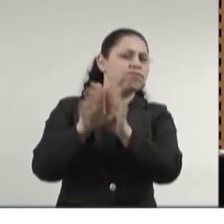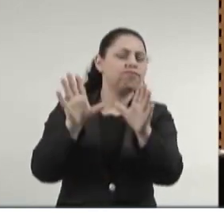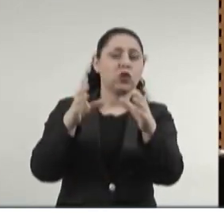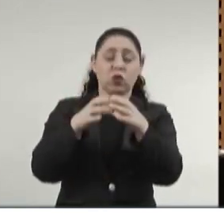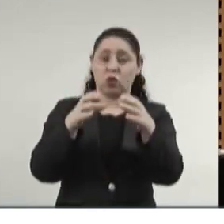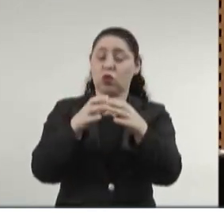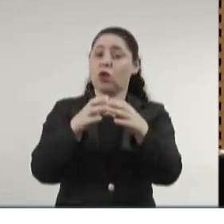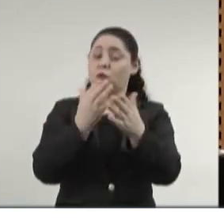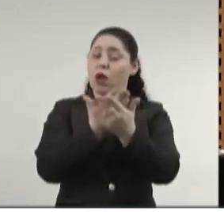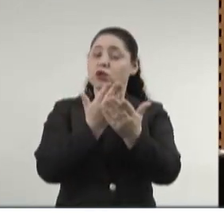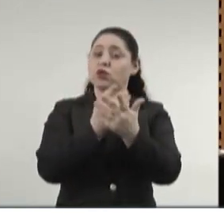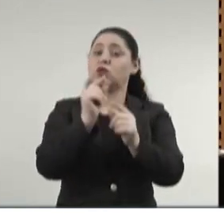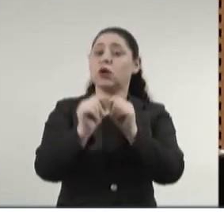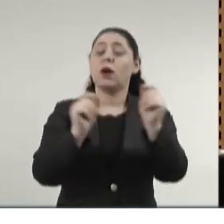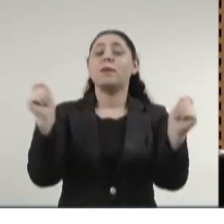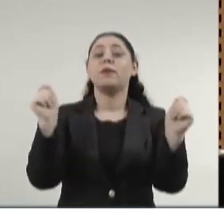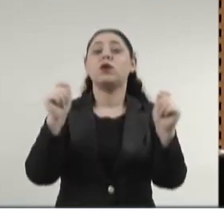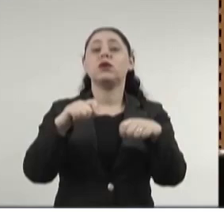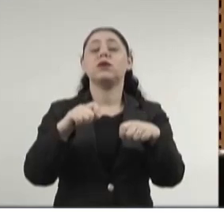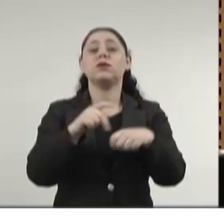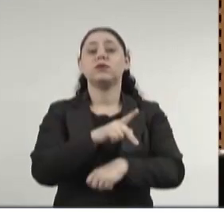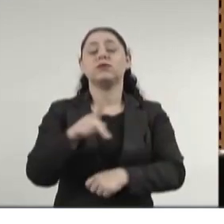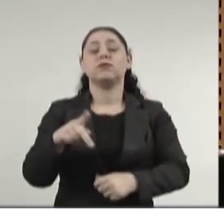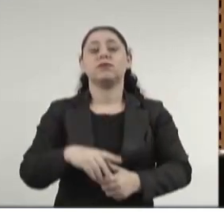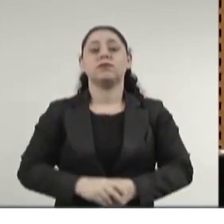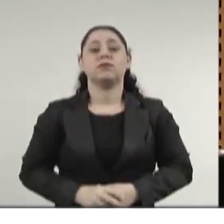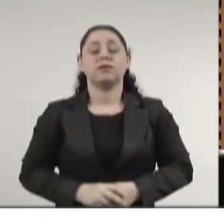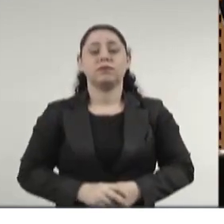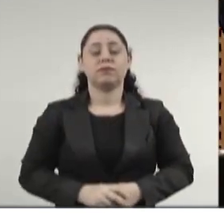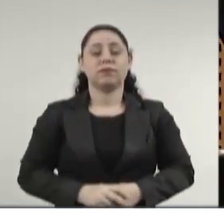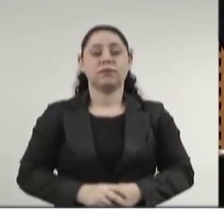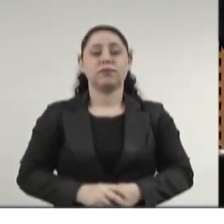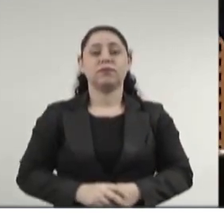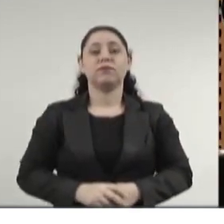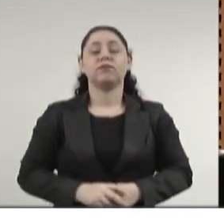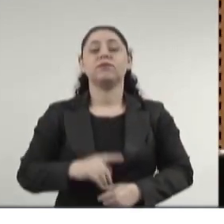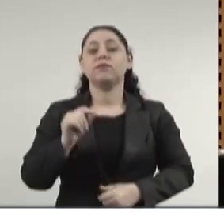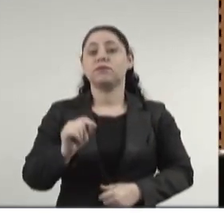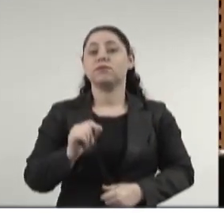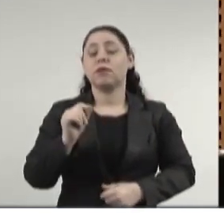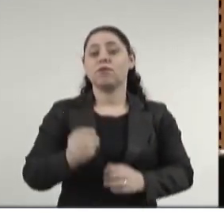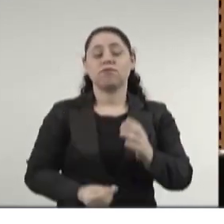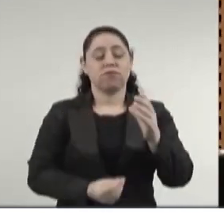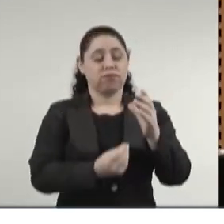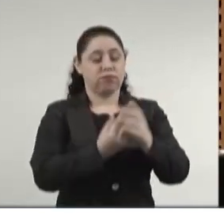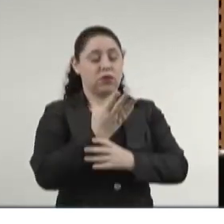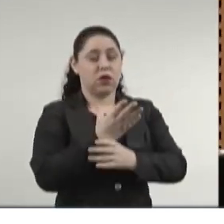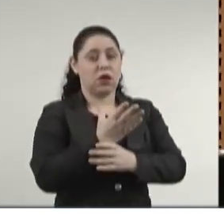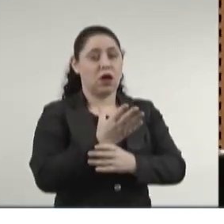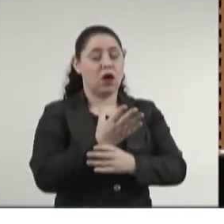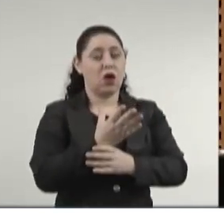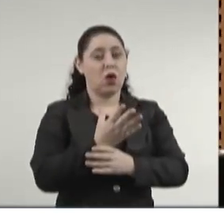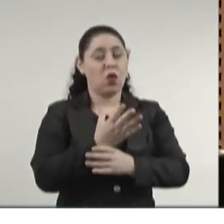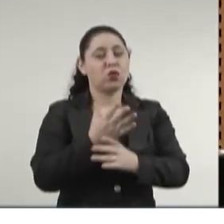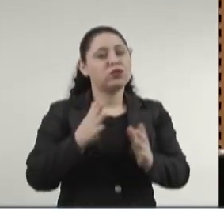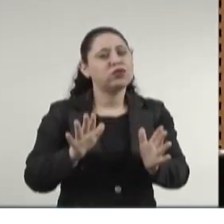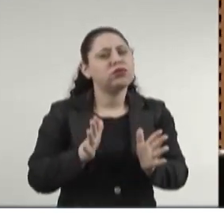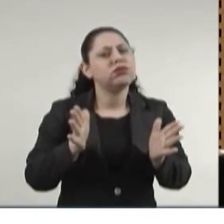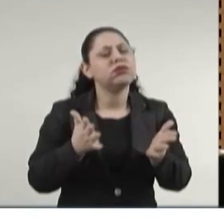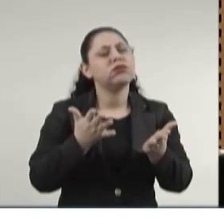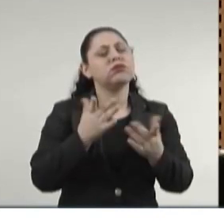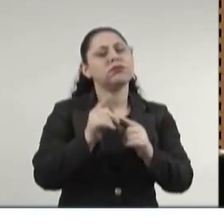dele, evidentemente, a possibilidade, presidente, a possibilidade da criação de um